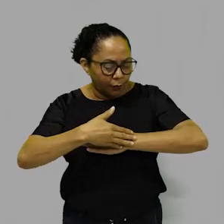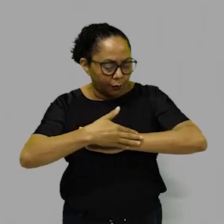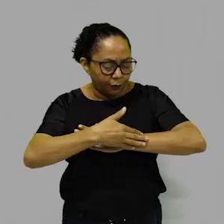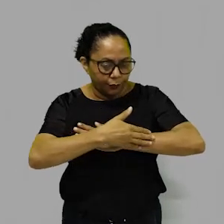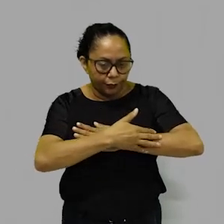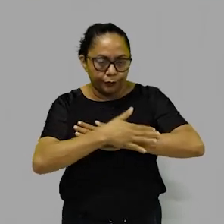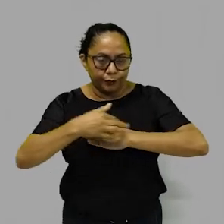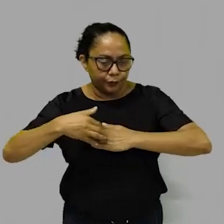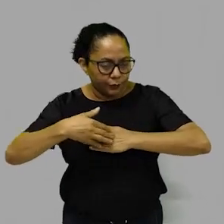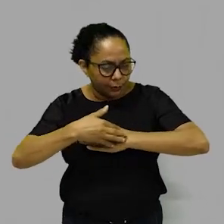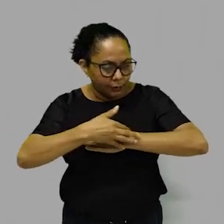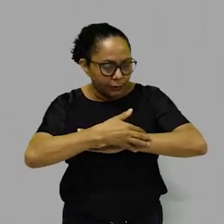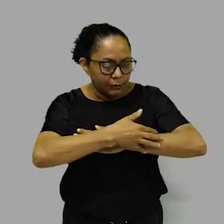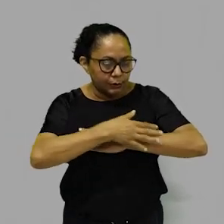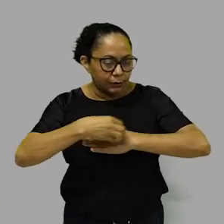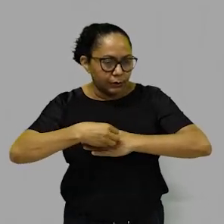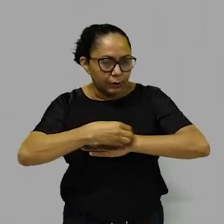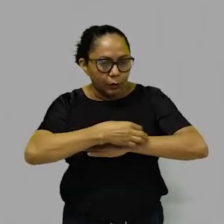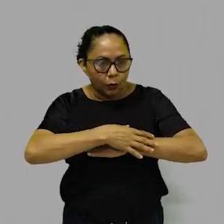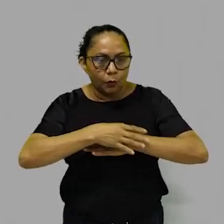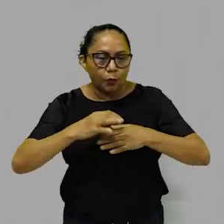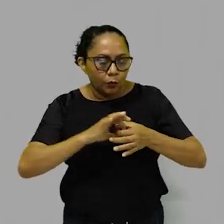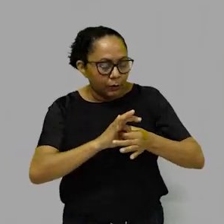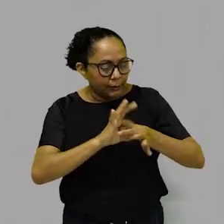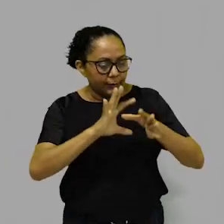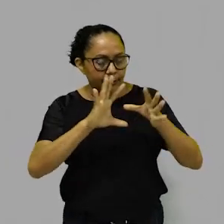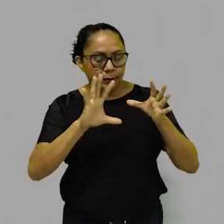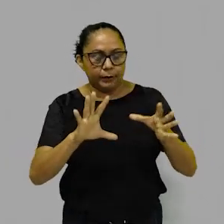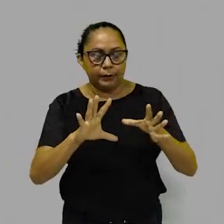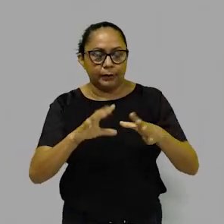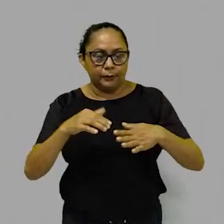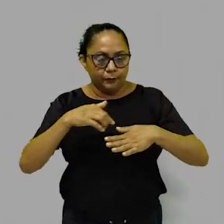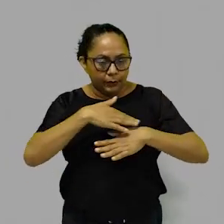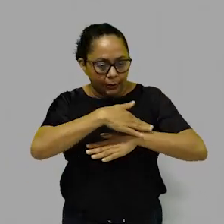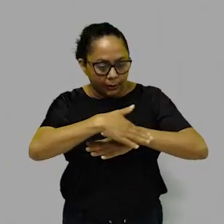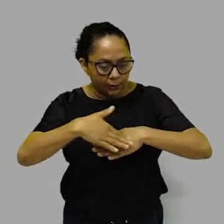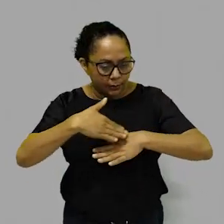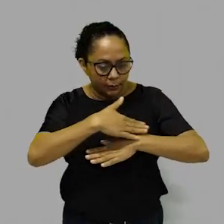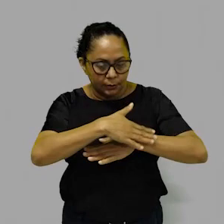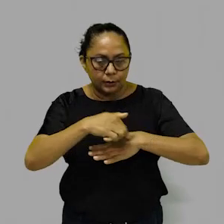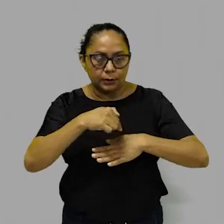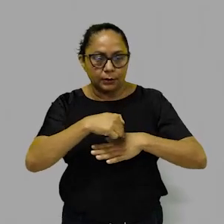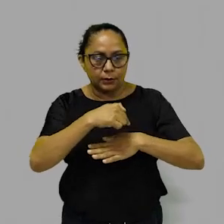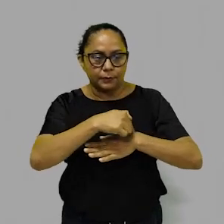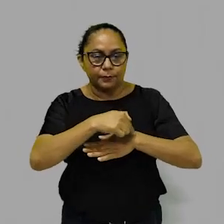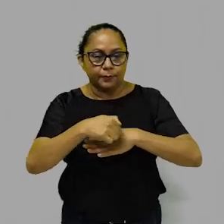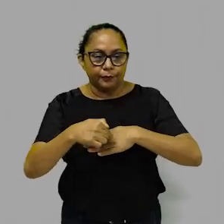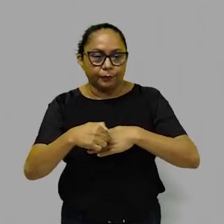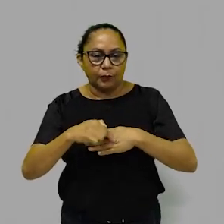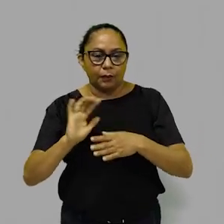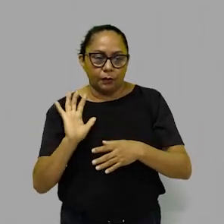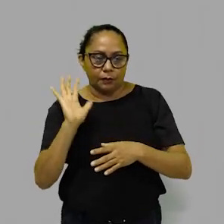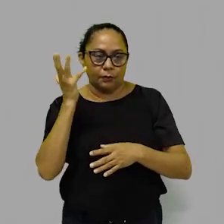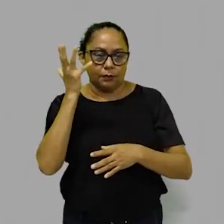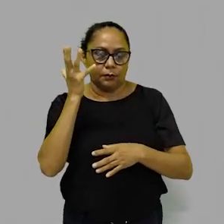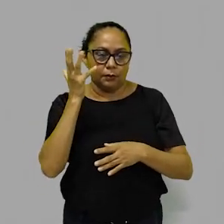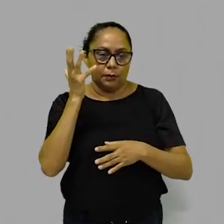tendenciosos a fazer com que o sangue circule com mais fluidez naquela região, ok? E com isso ocorre